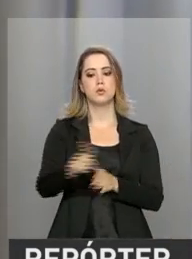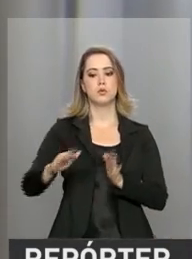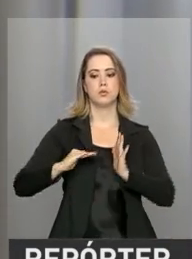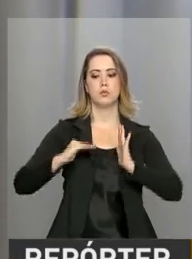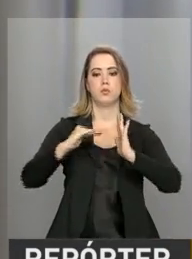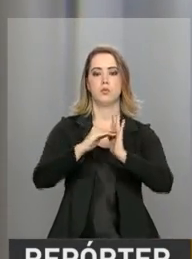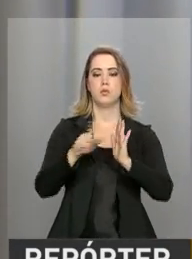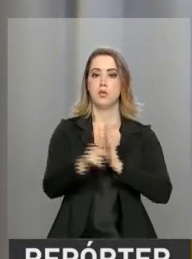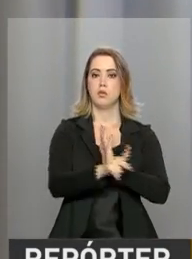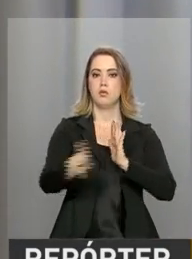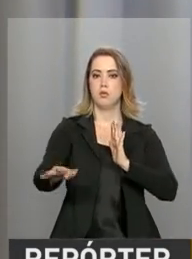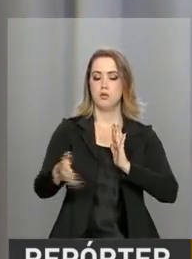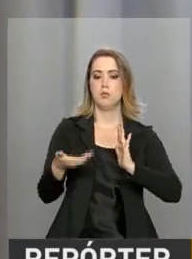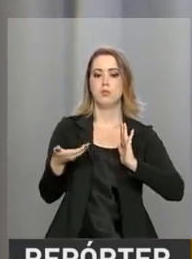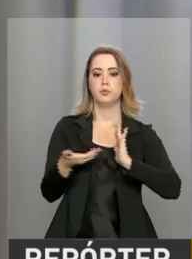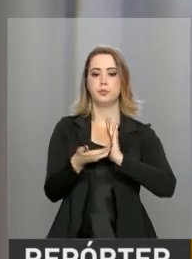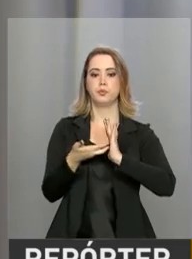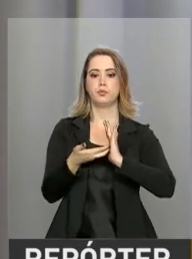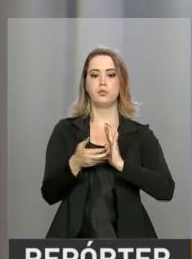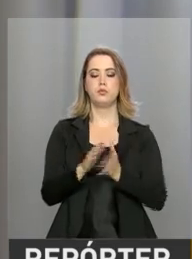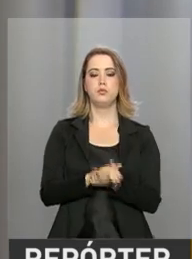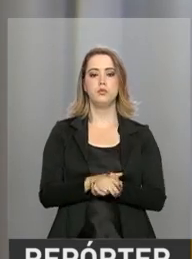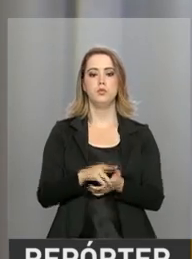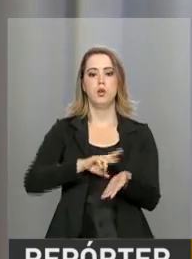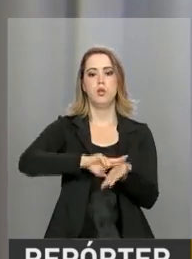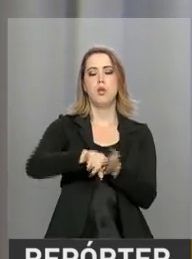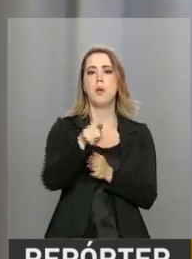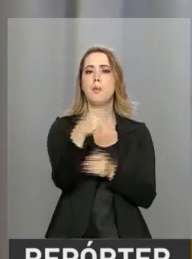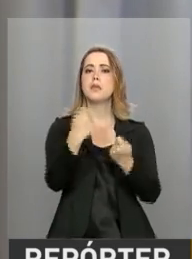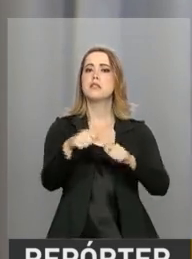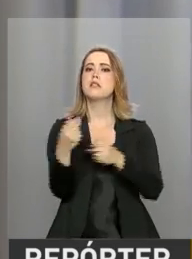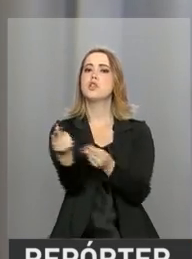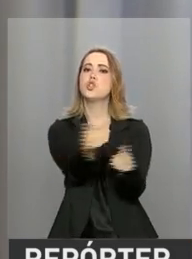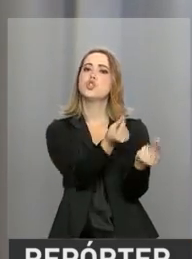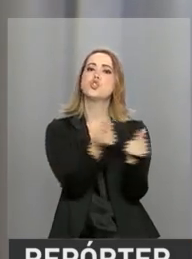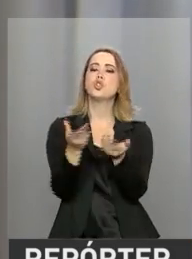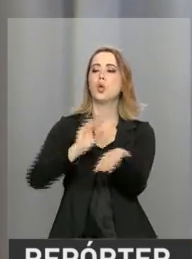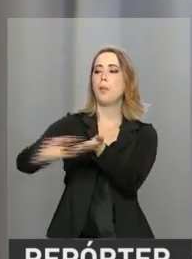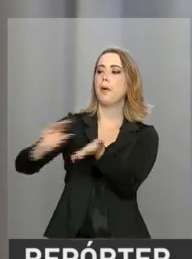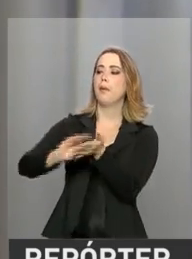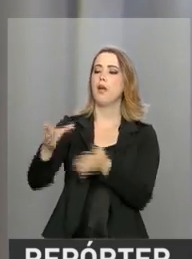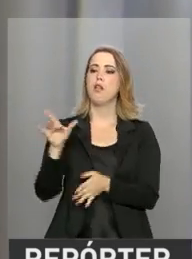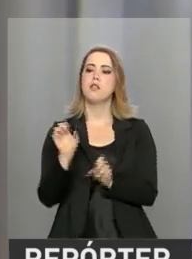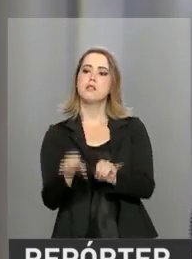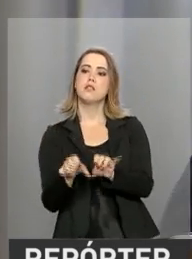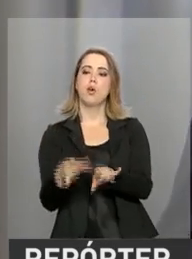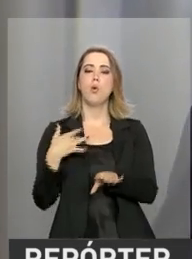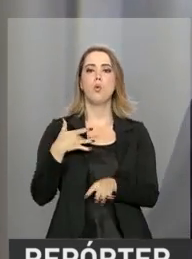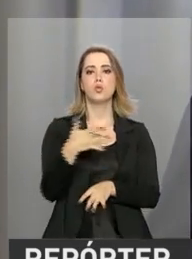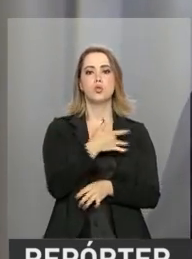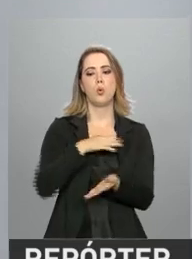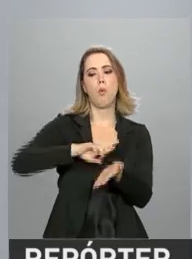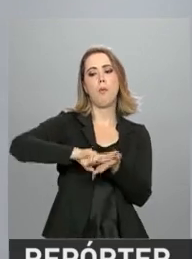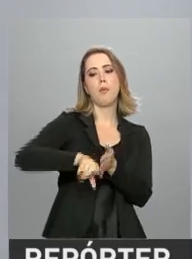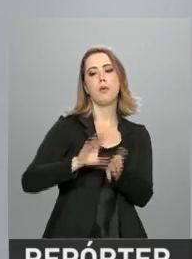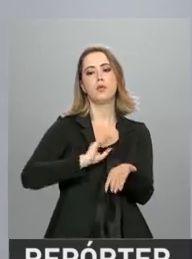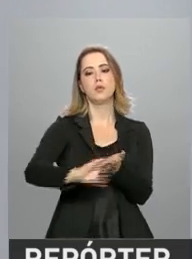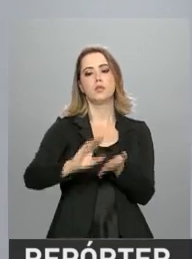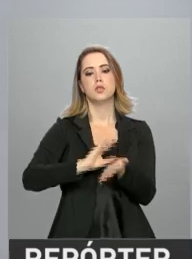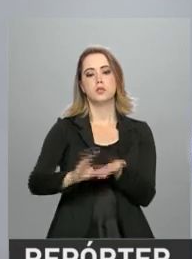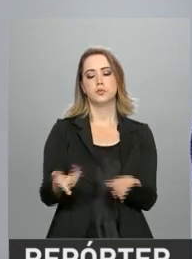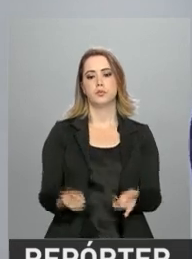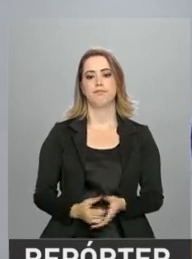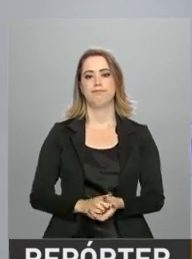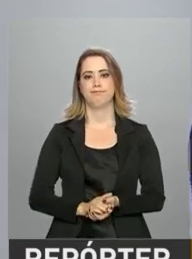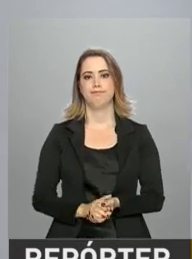dinheiro para a saúde, educação, para tantos investimentos, a gente precisa ter um país equilibrado. Nós